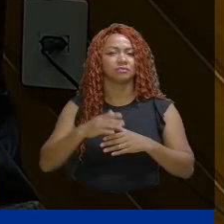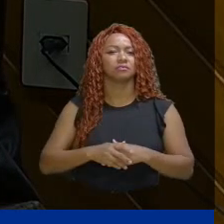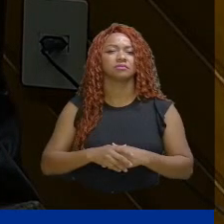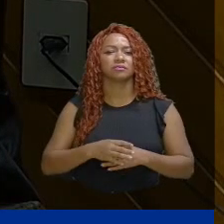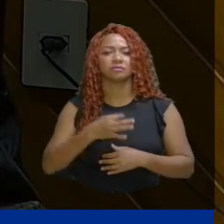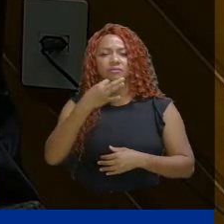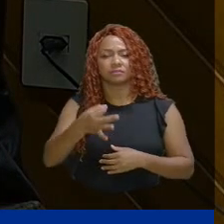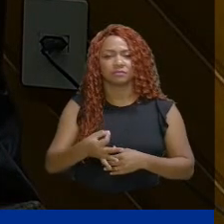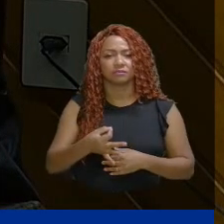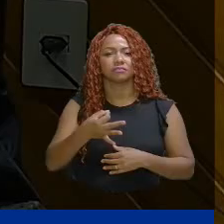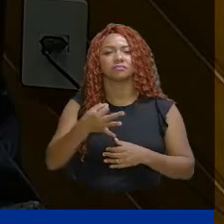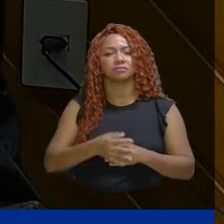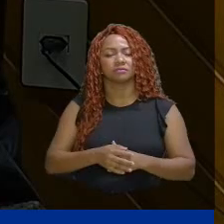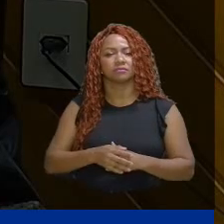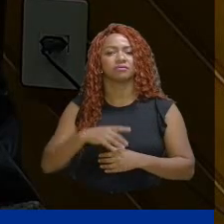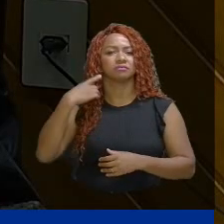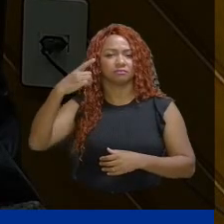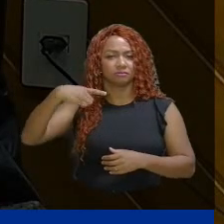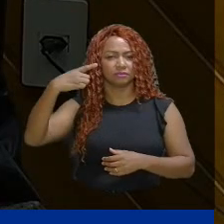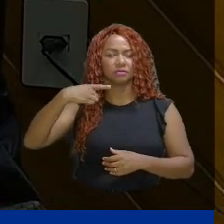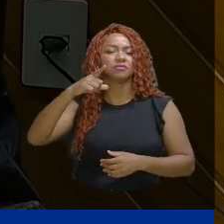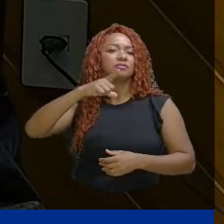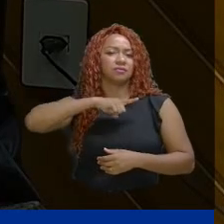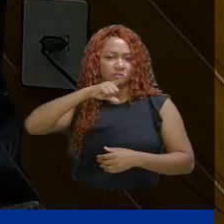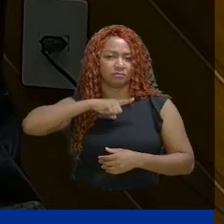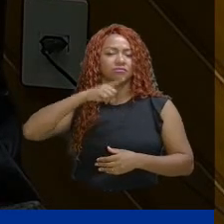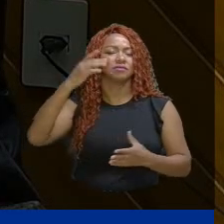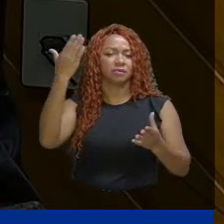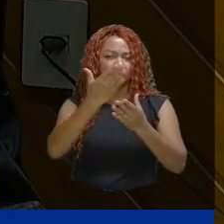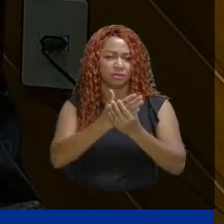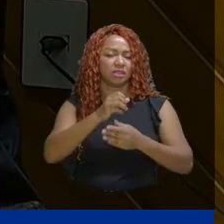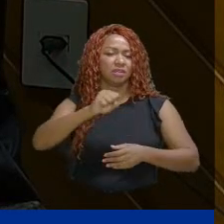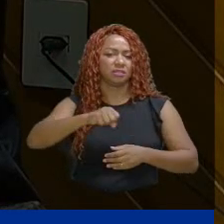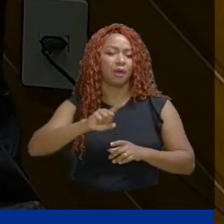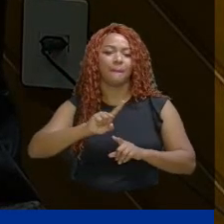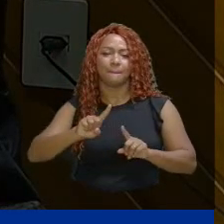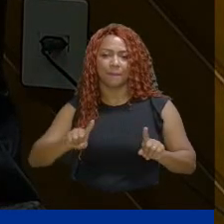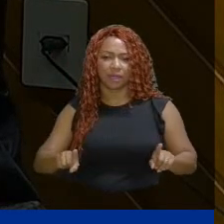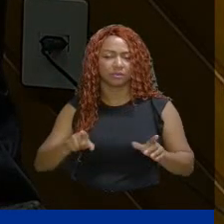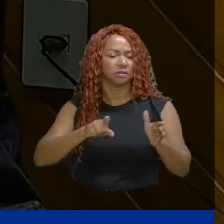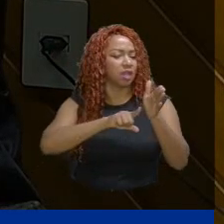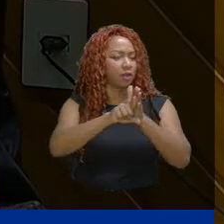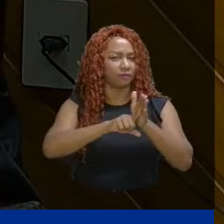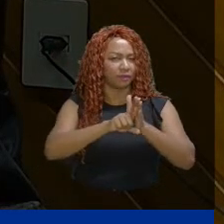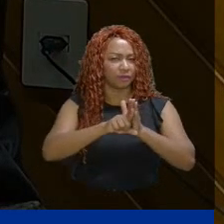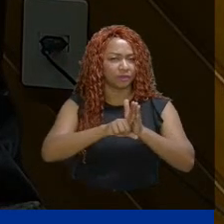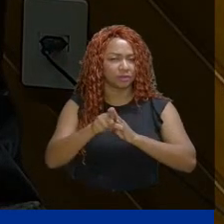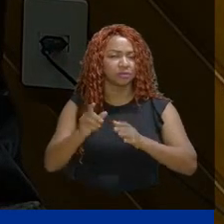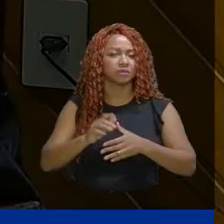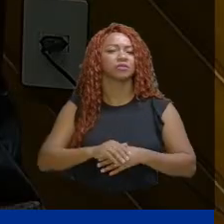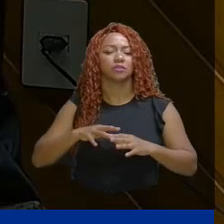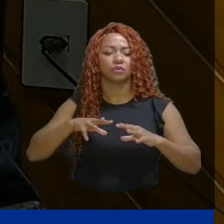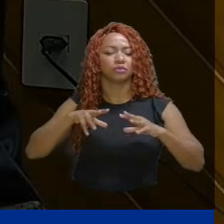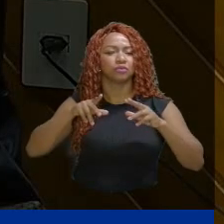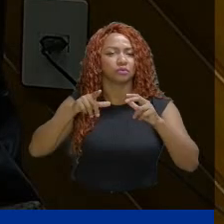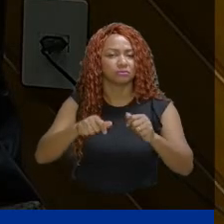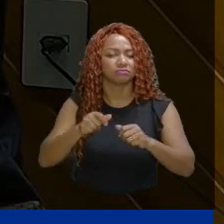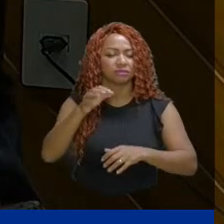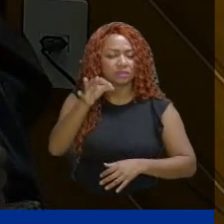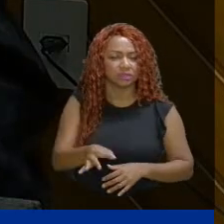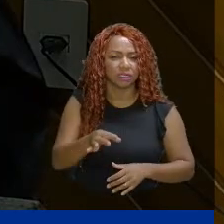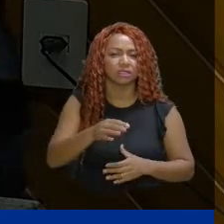ao afirmar que os advogados tiveram acesso aos autos, mas não verificou se esse acesso foi integral e